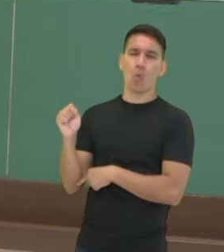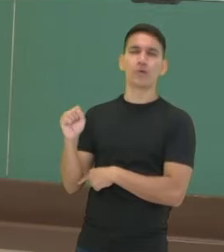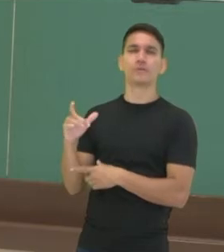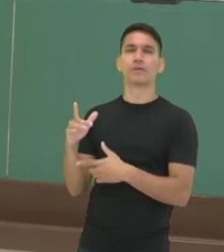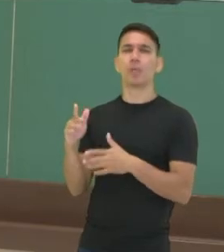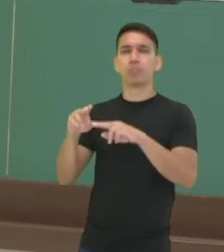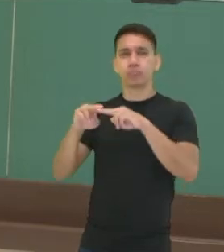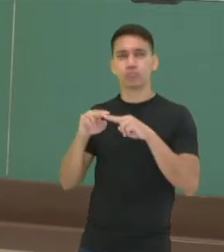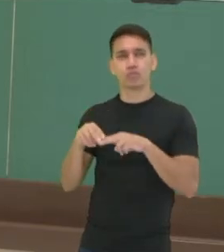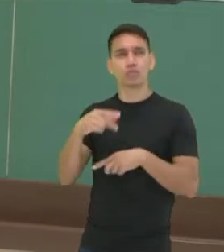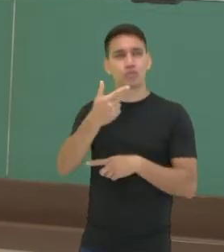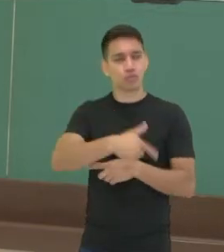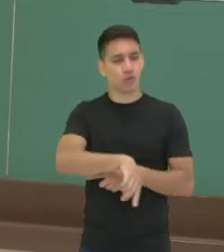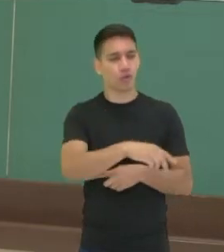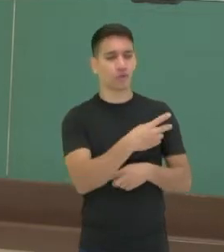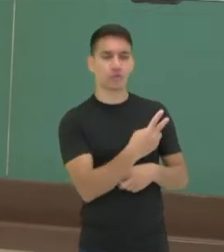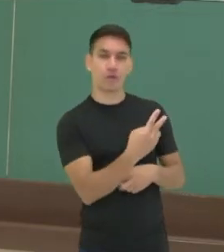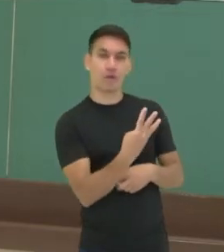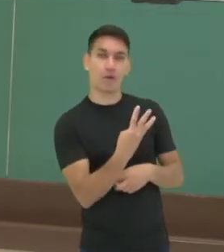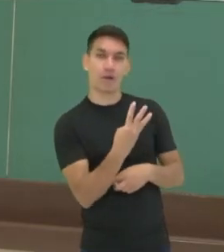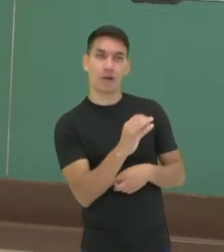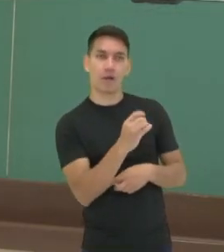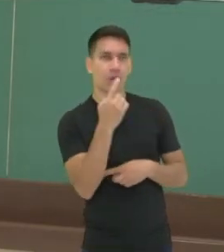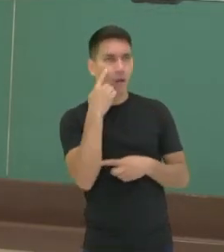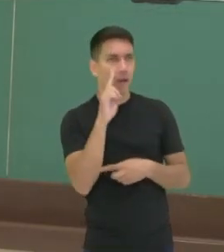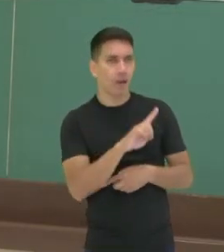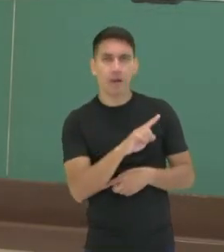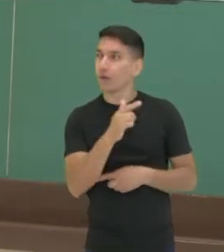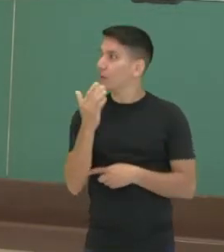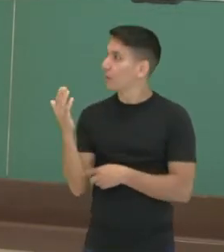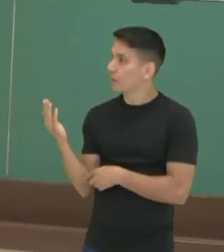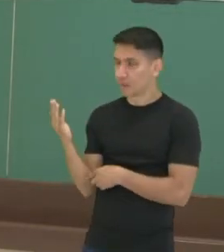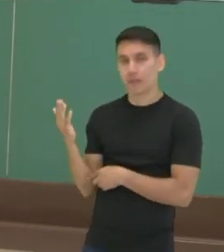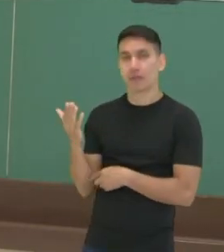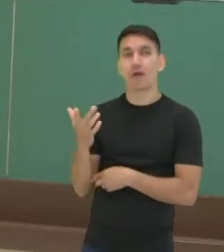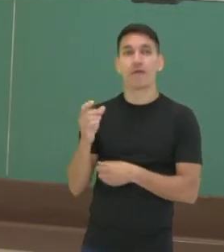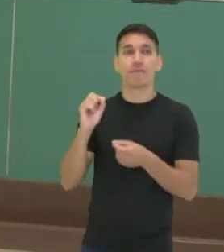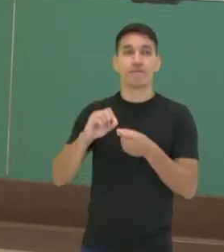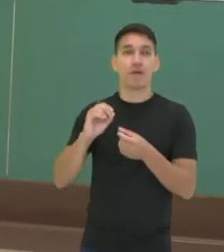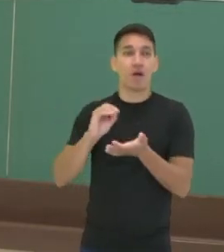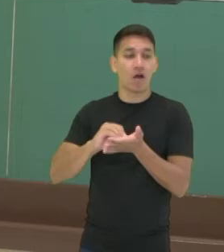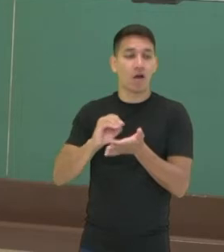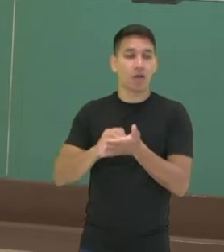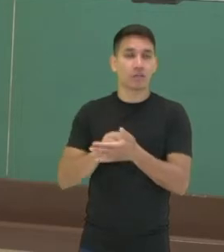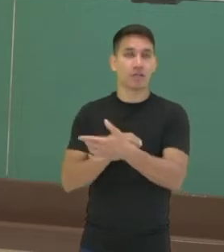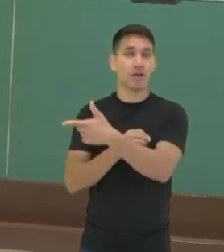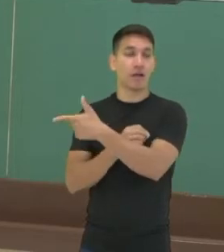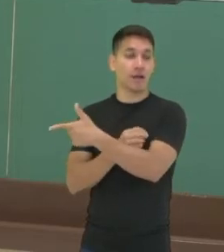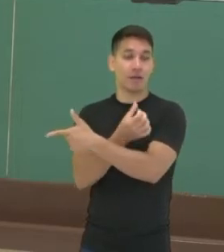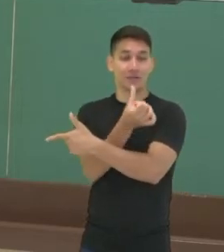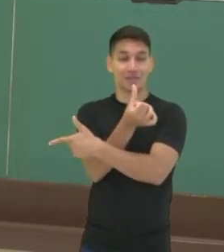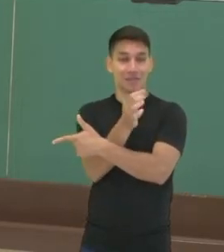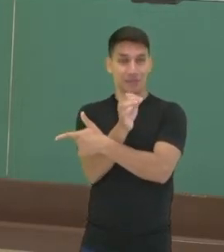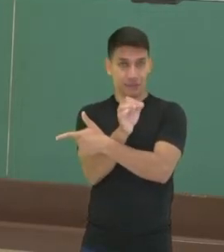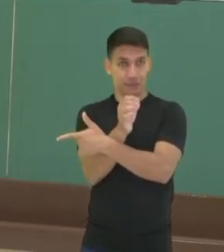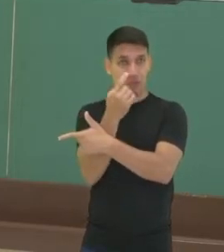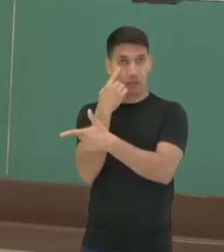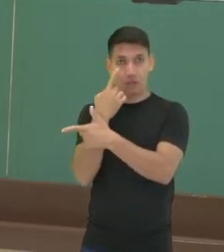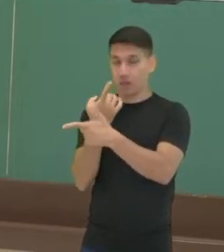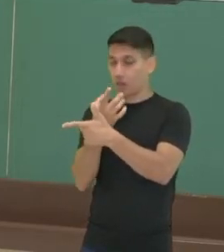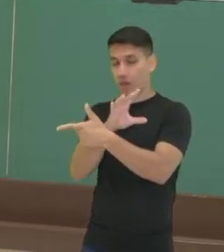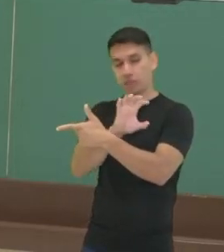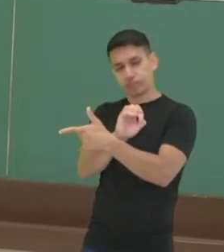subtração novamente, né? Então, vai ficar 246 menos 240, que vai dar 6. Acrescento 0, para isso eu